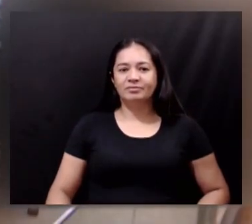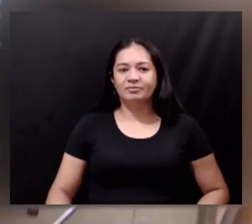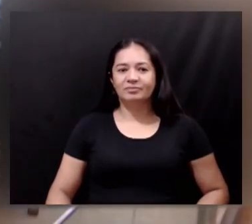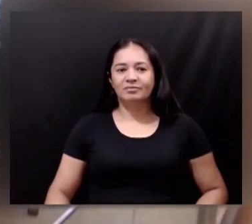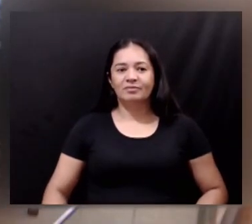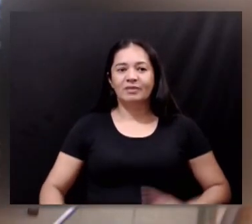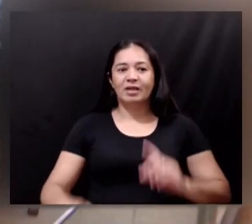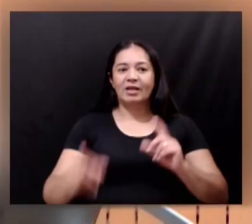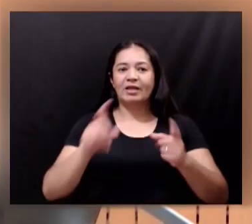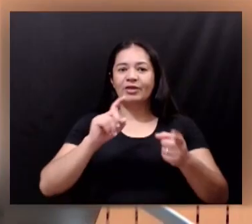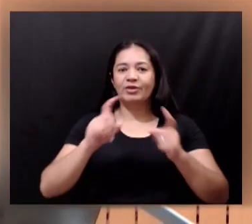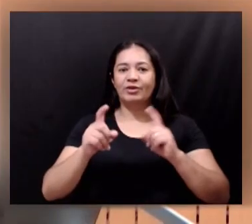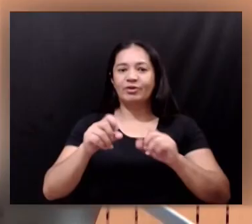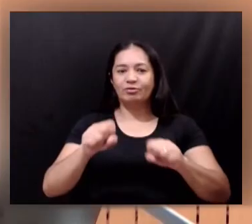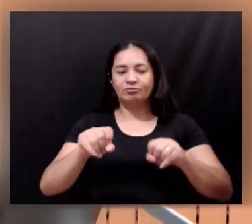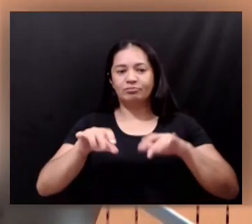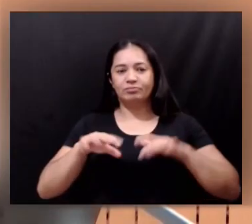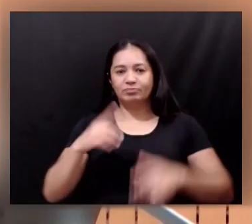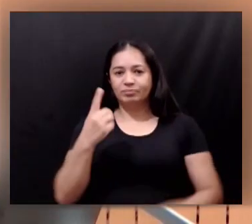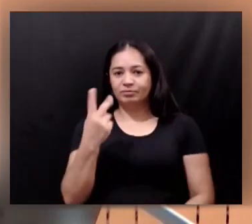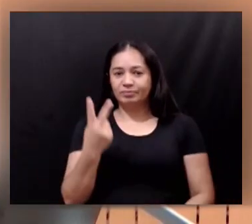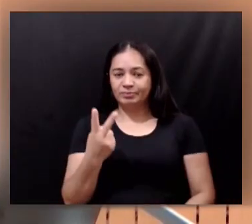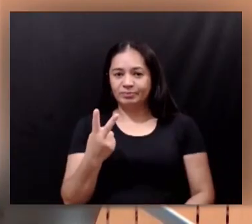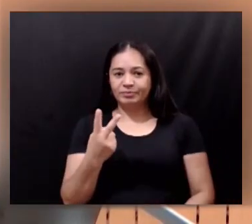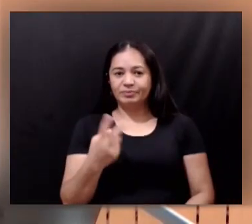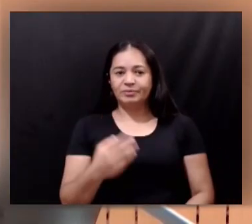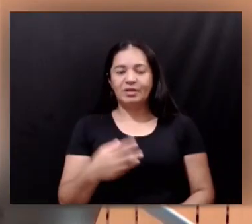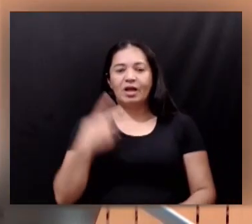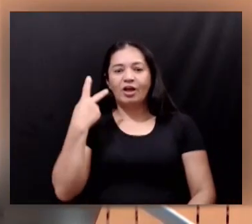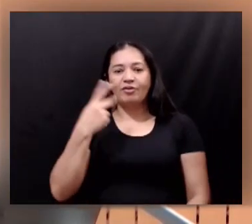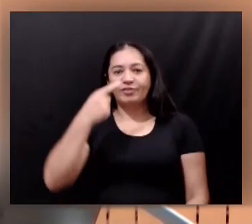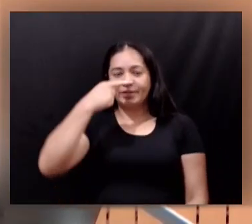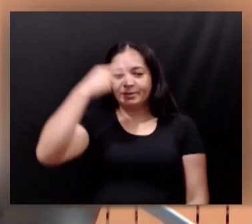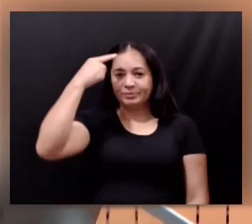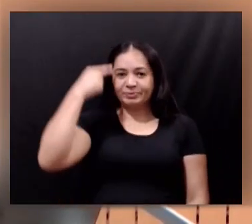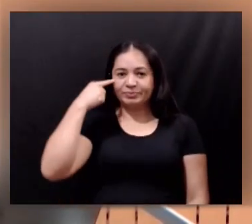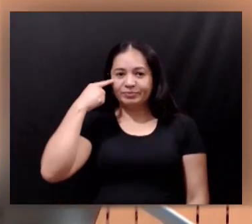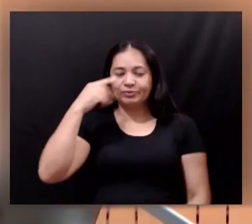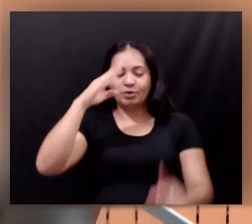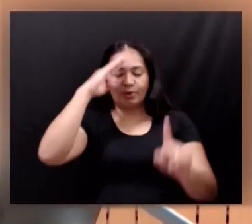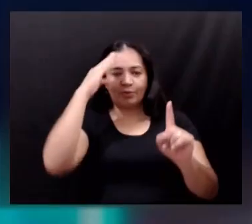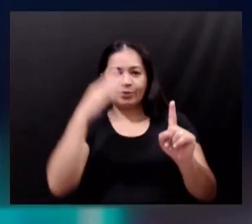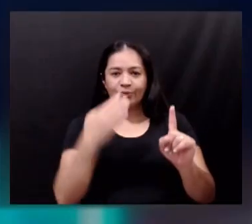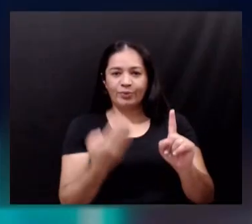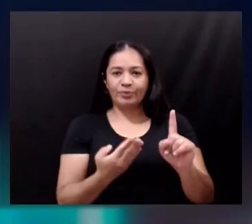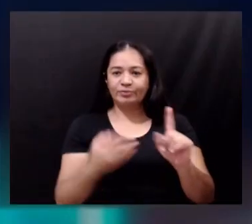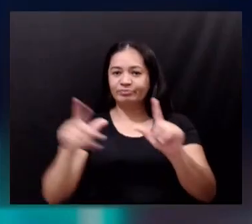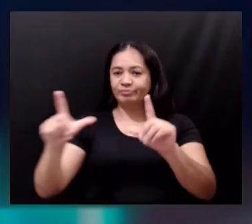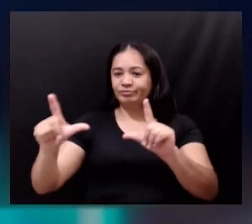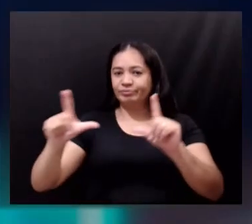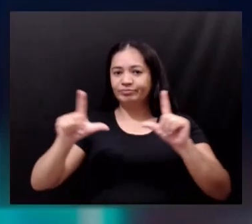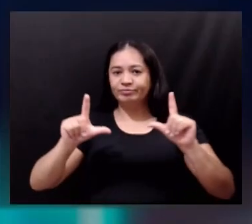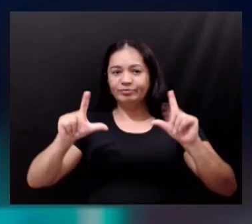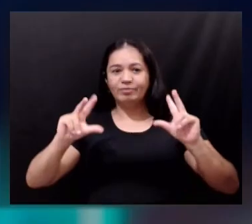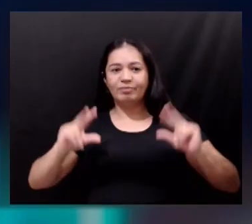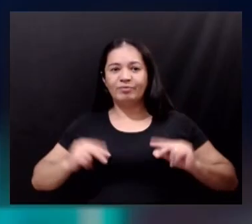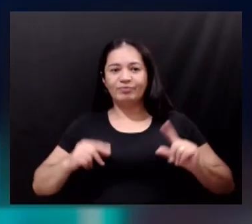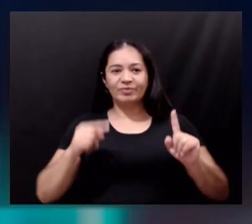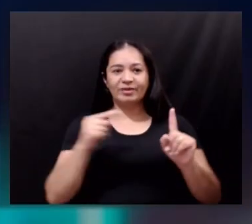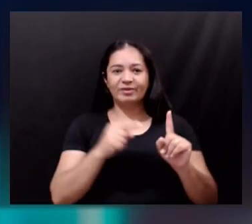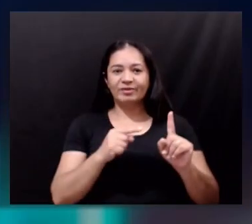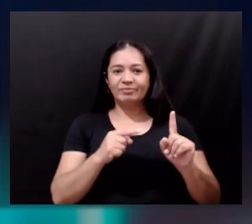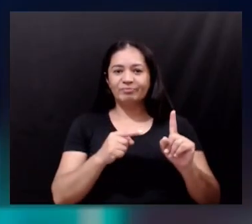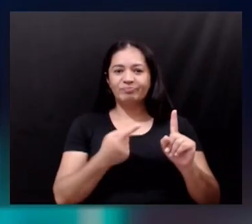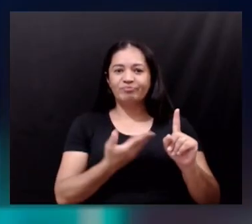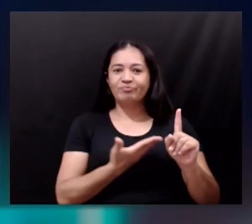Câmara Municipal de Campinas, a vereadora Paola Miguel homenageou com o diploma de mérito médico, Dr. Zeferino Vaz, o